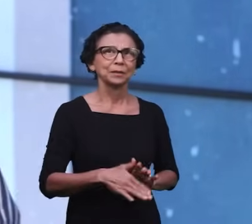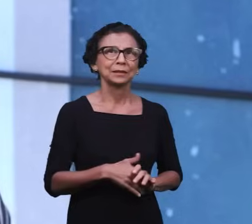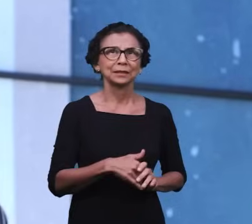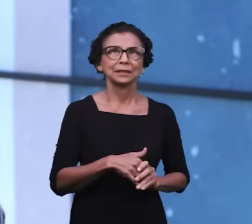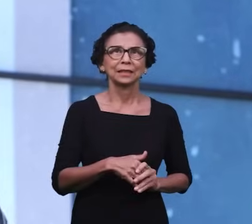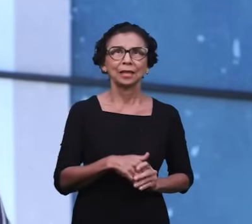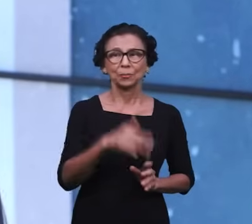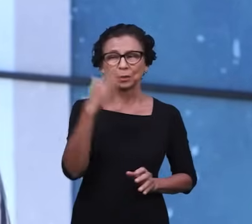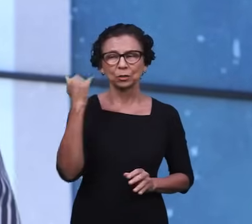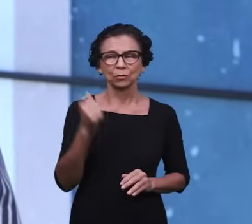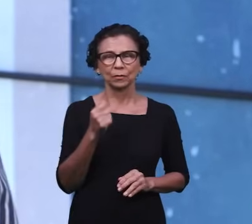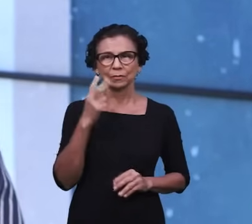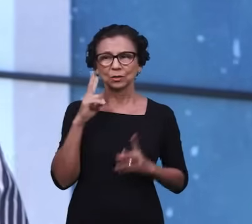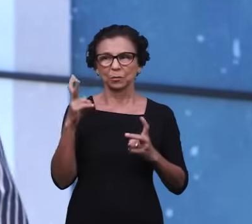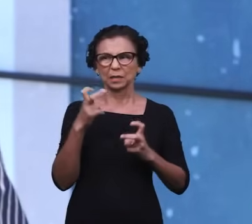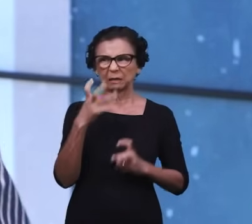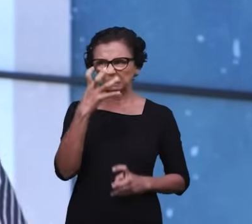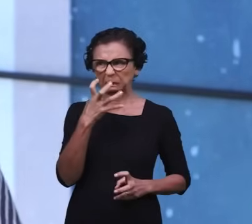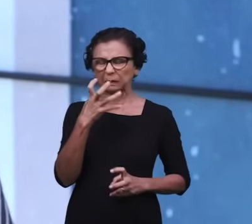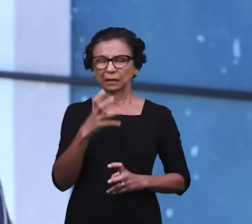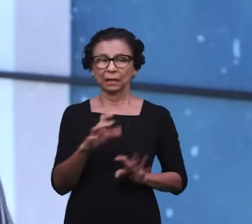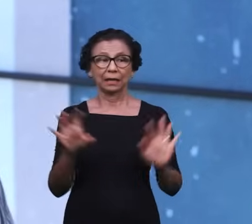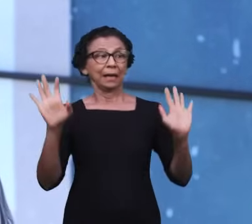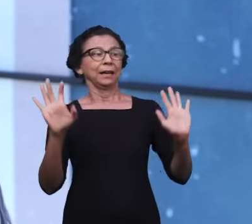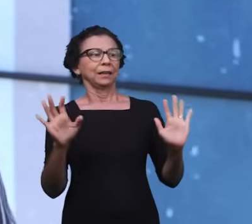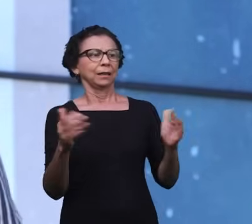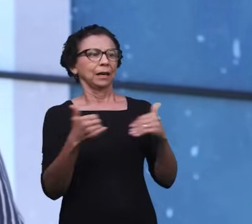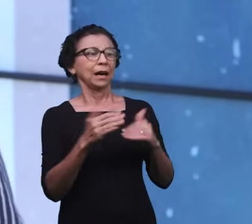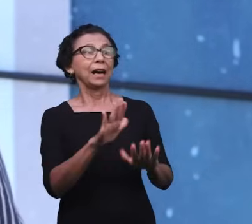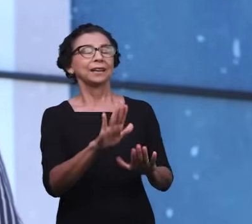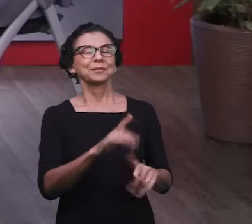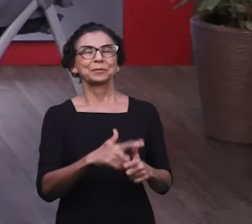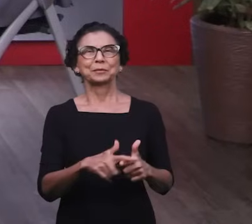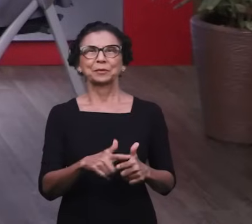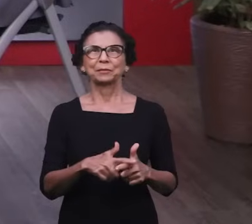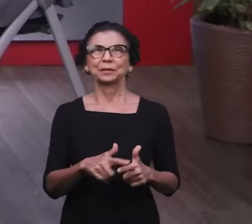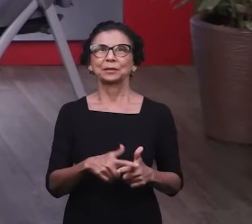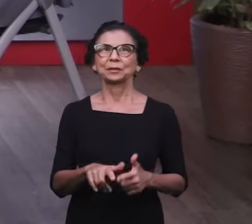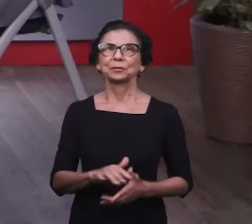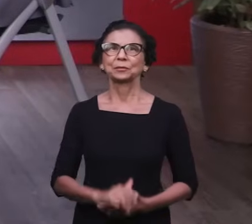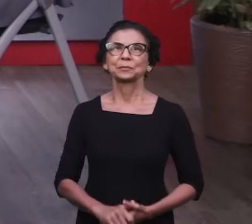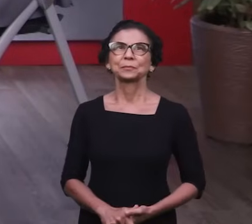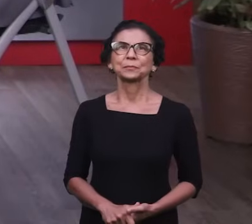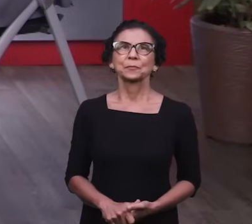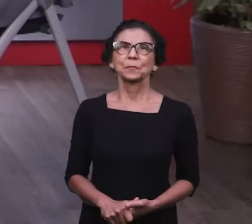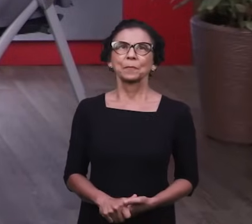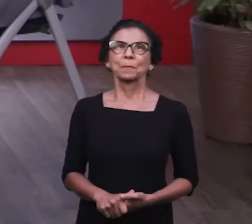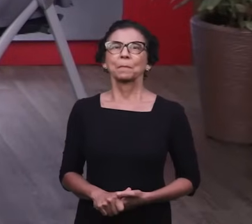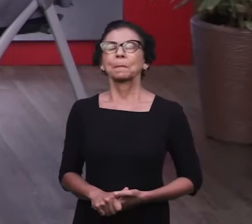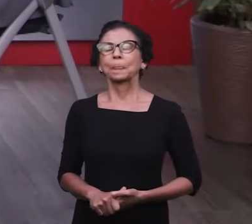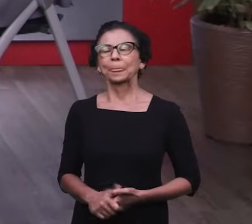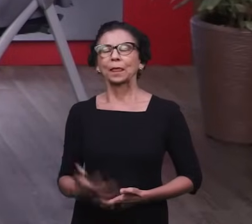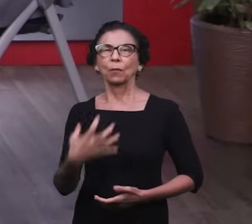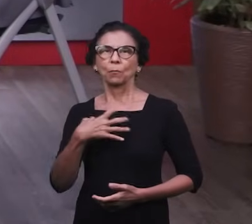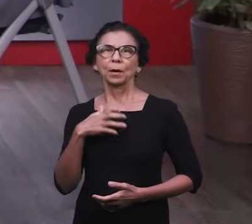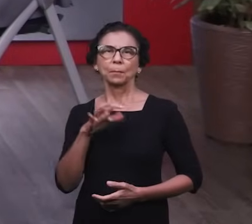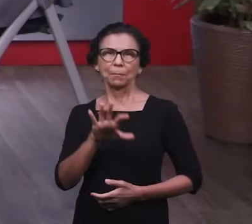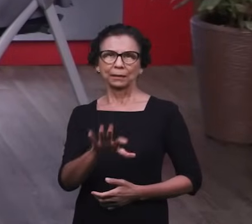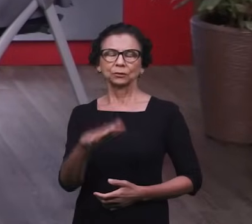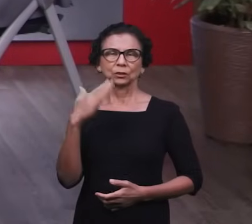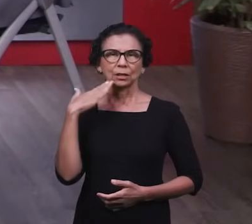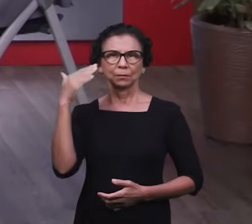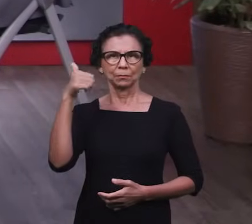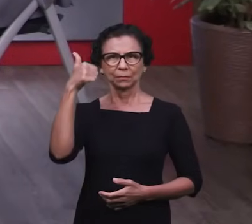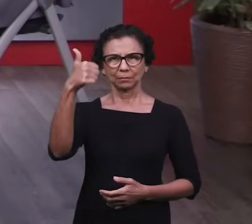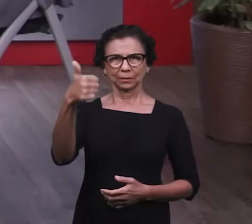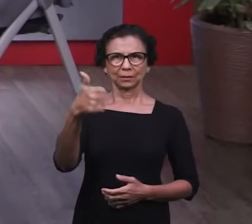ali quando ela vê. Então, as pessoas estão tendo um conhecimento melhor, né? E uma empatia melhor. Então, isso está melhorando bastante.